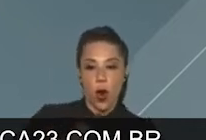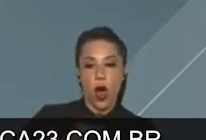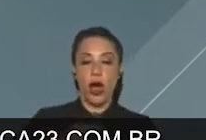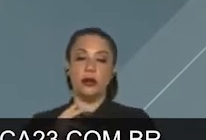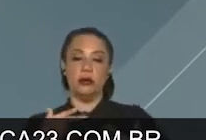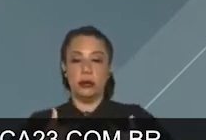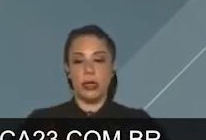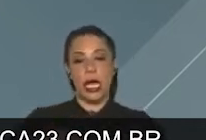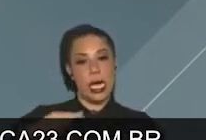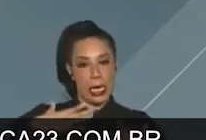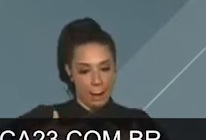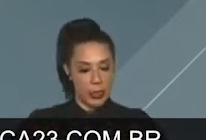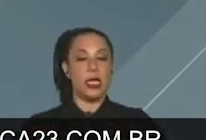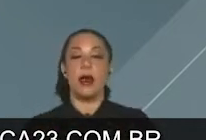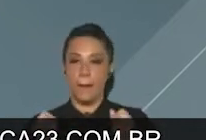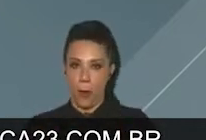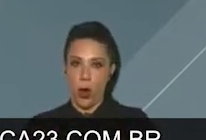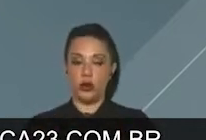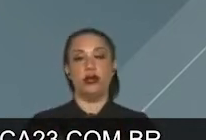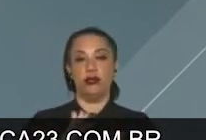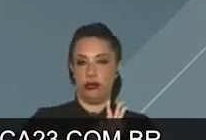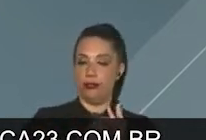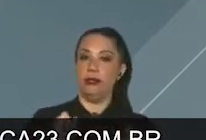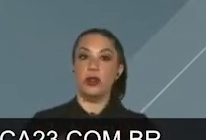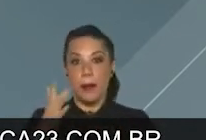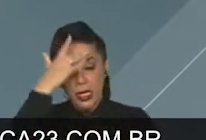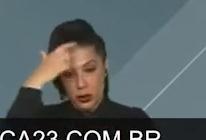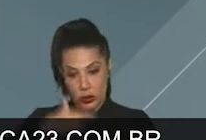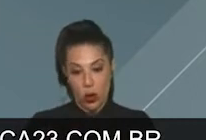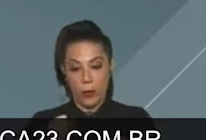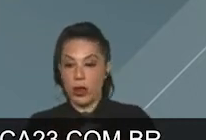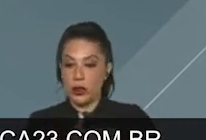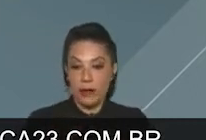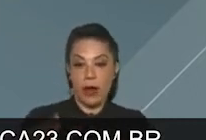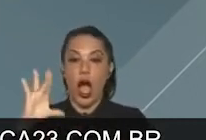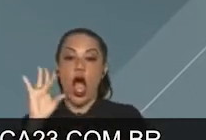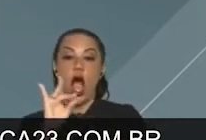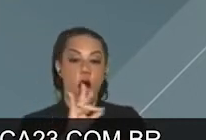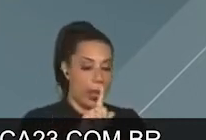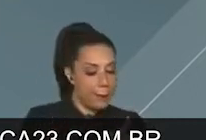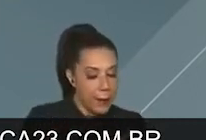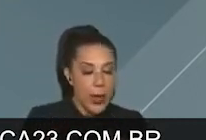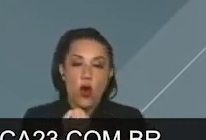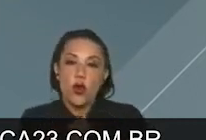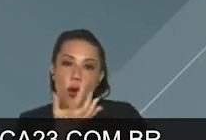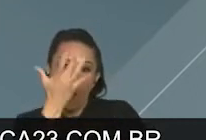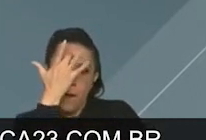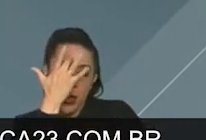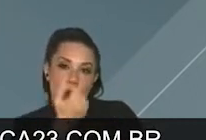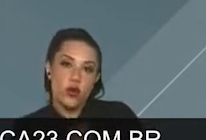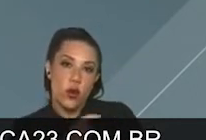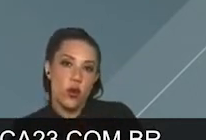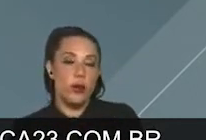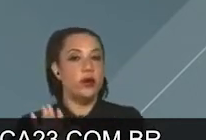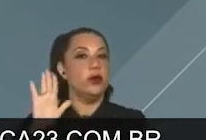adesivos e camiseta dos candidatos e partidos. O eleitor também pode levar uma cola escrita ou impressa em papel com os números dos